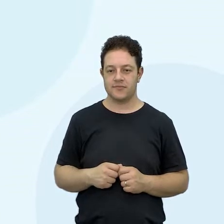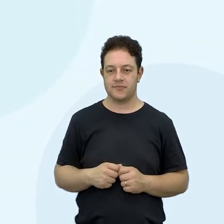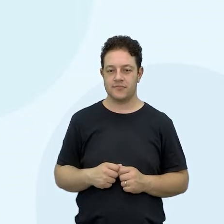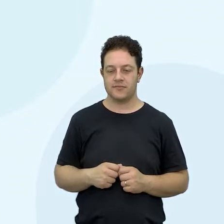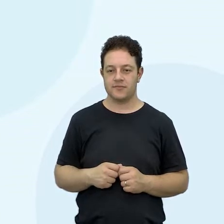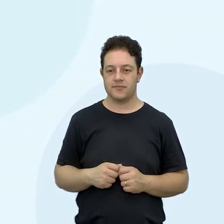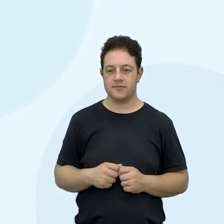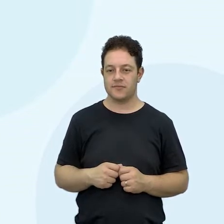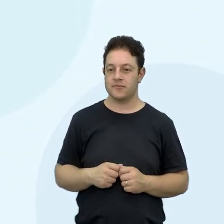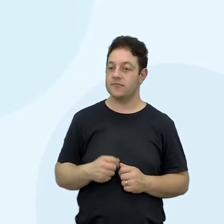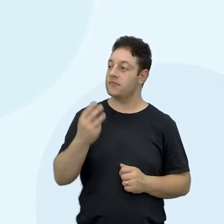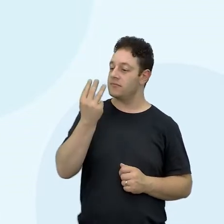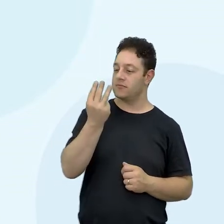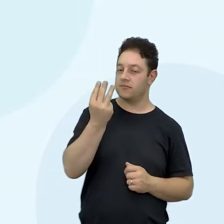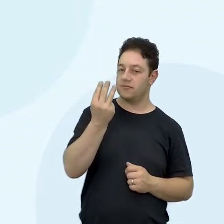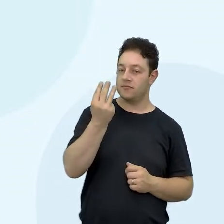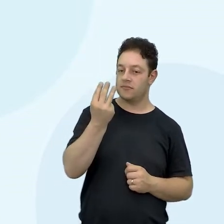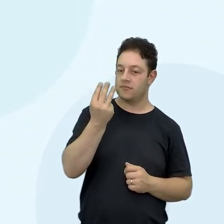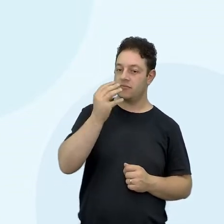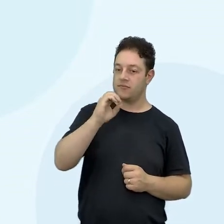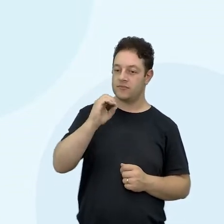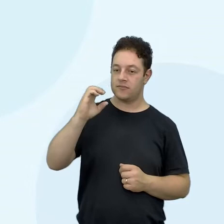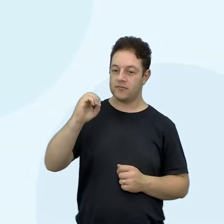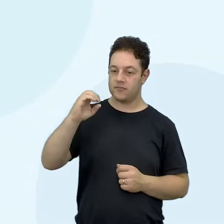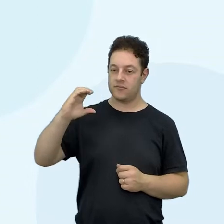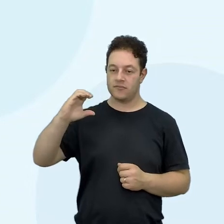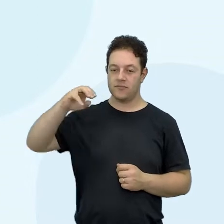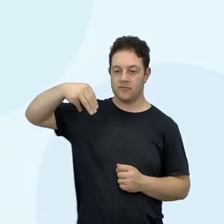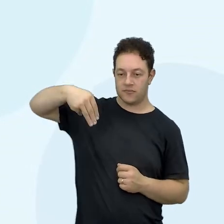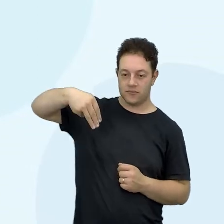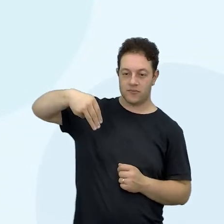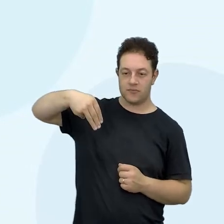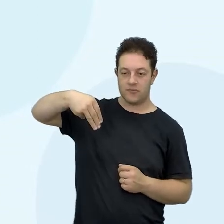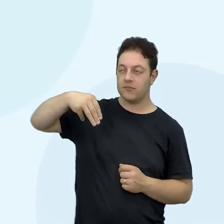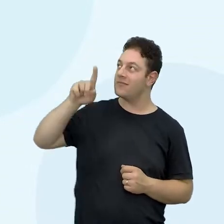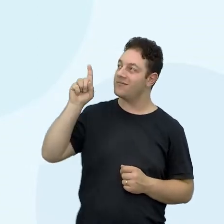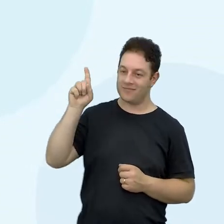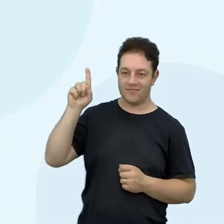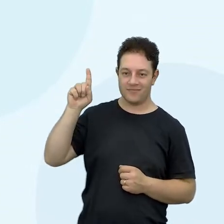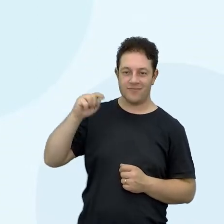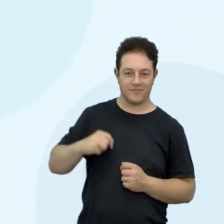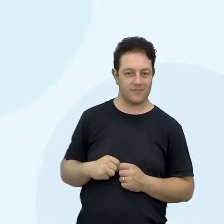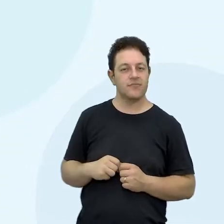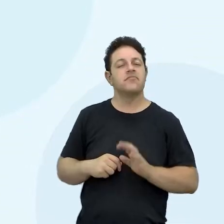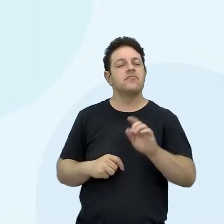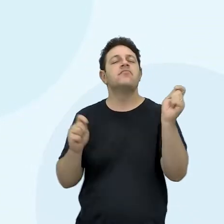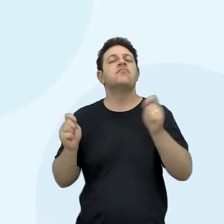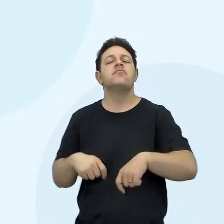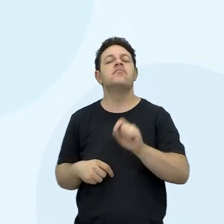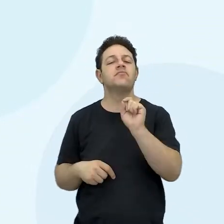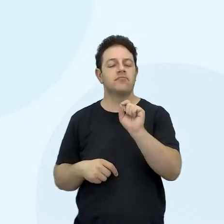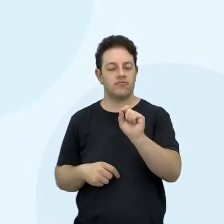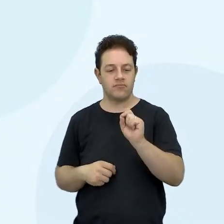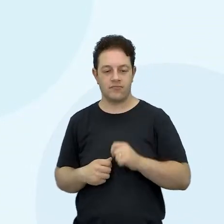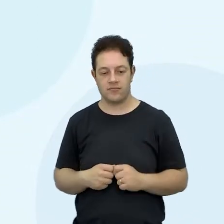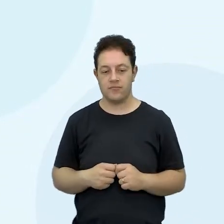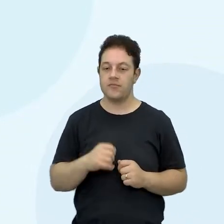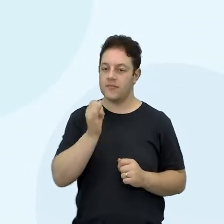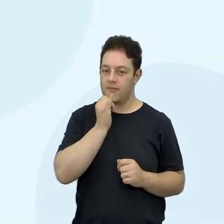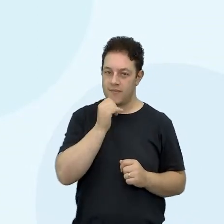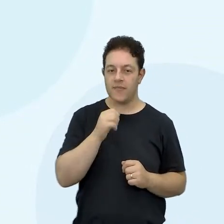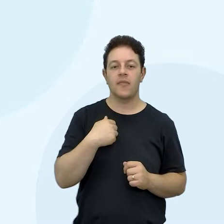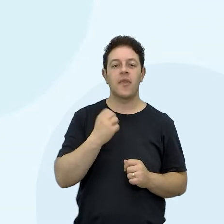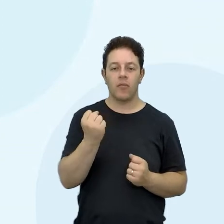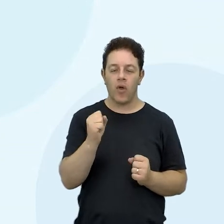a 300 centímetros, tá bom? E aí eu posso fazer o seguinte, eu posso usar uma